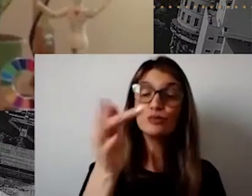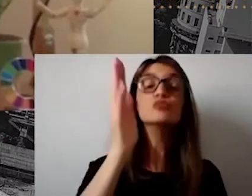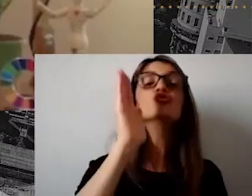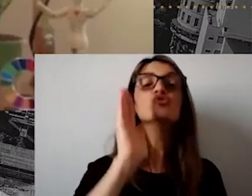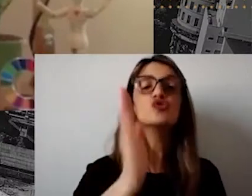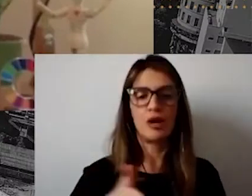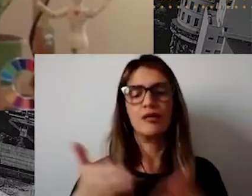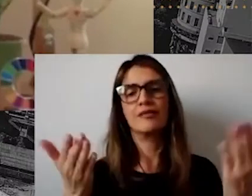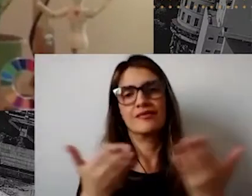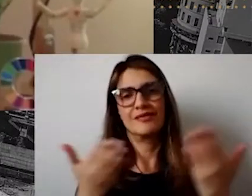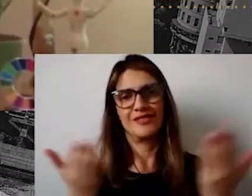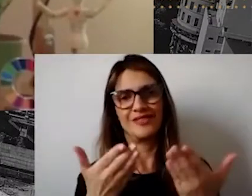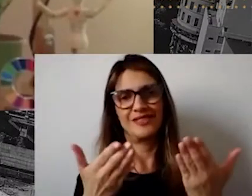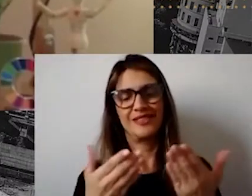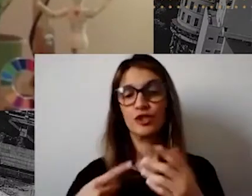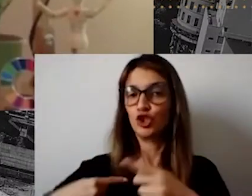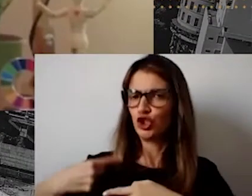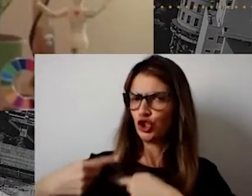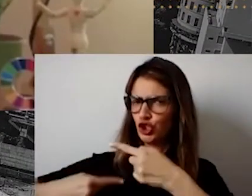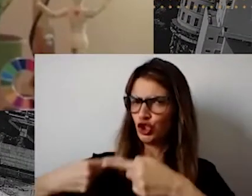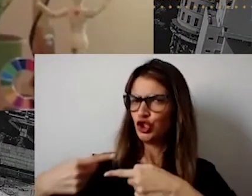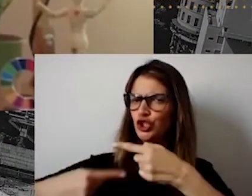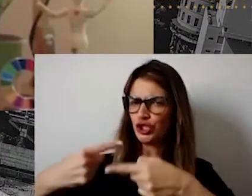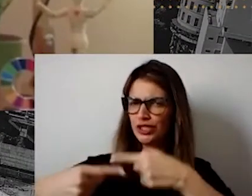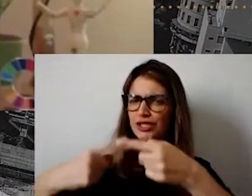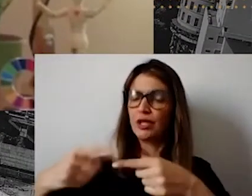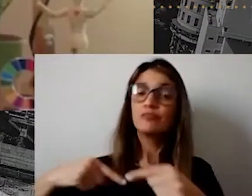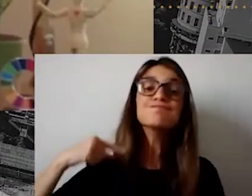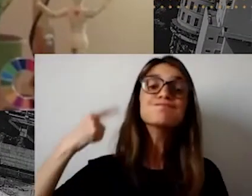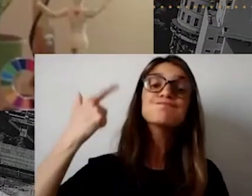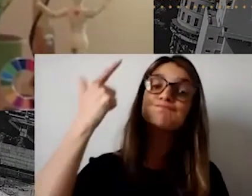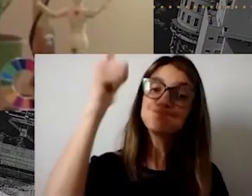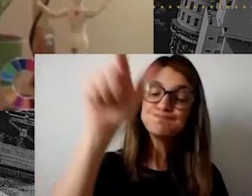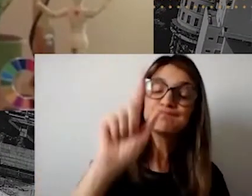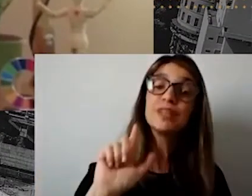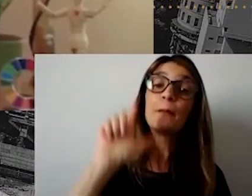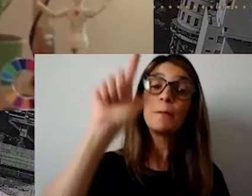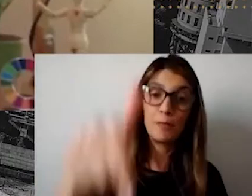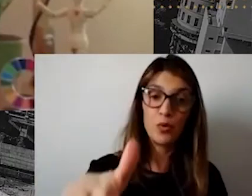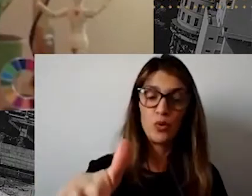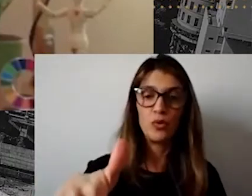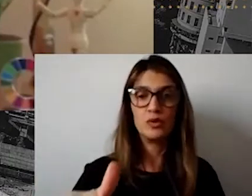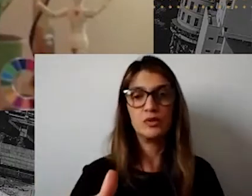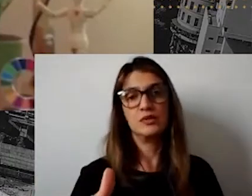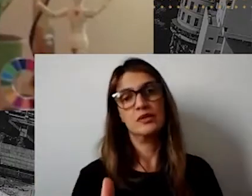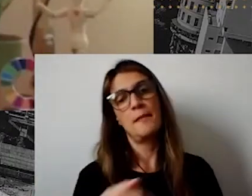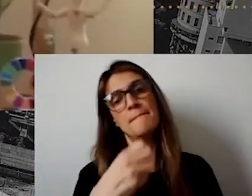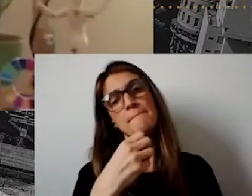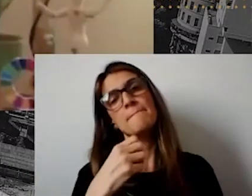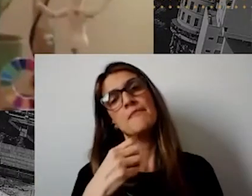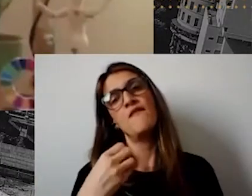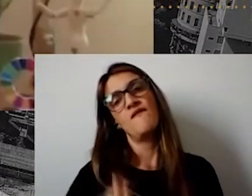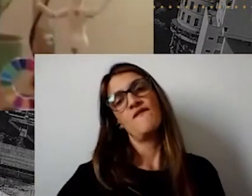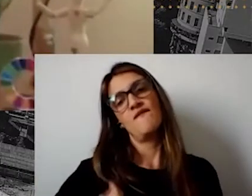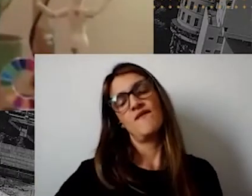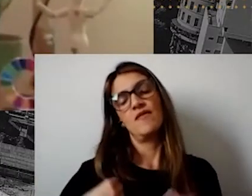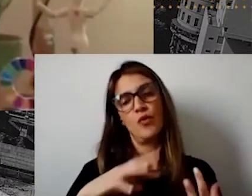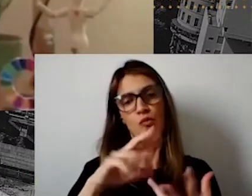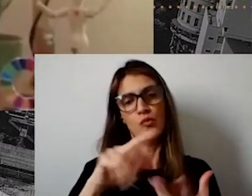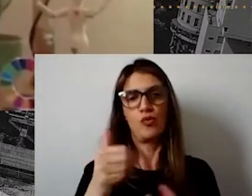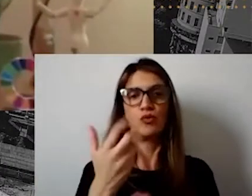e que as próximas gerações tenham o privilégio de viver em um mundo com Pantanal e